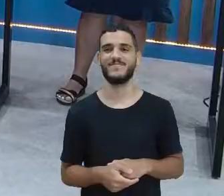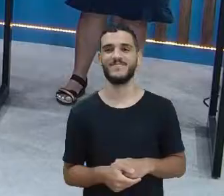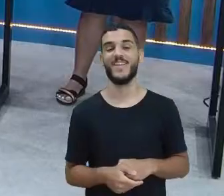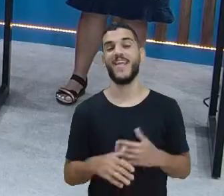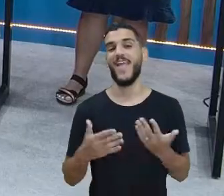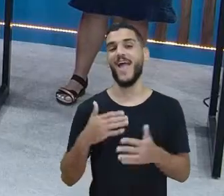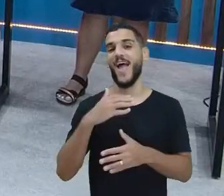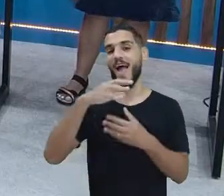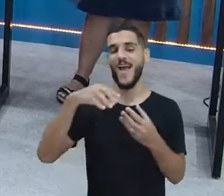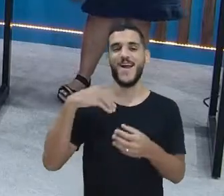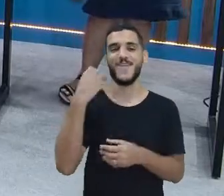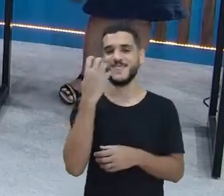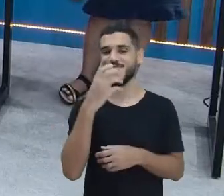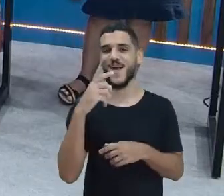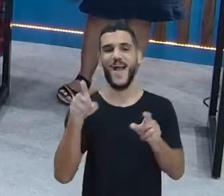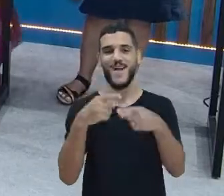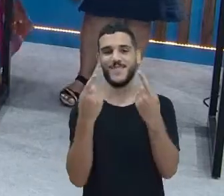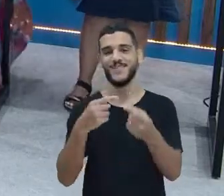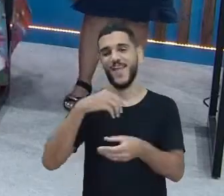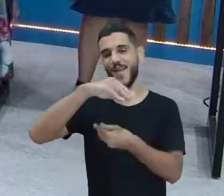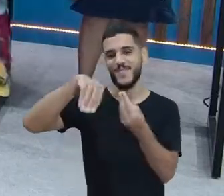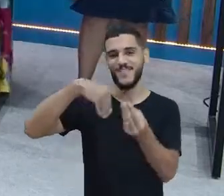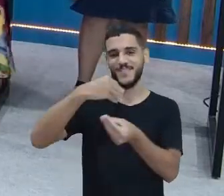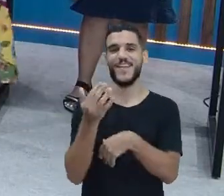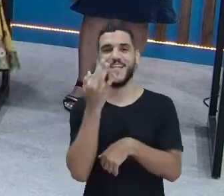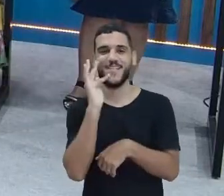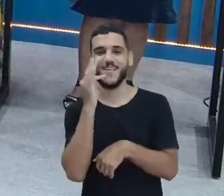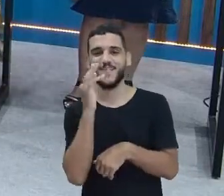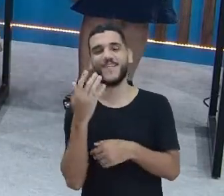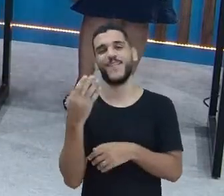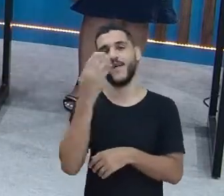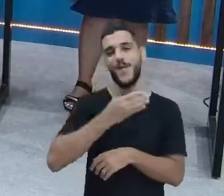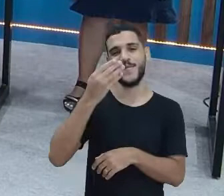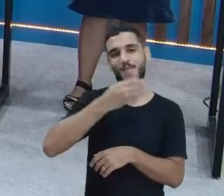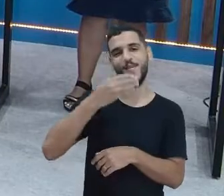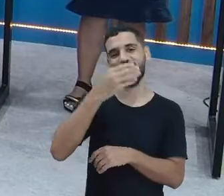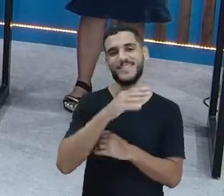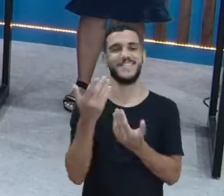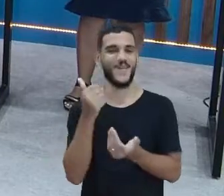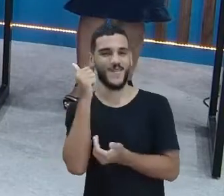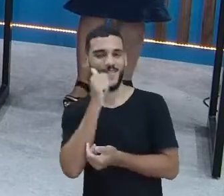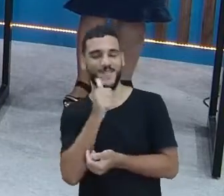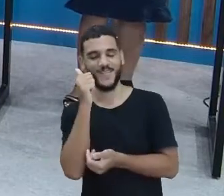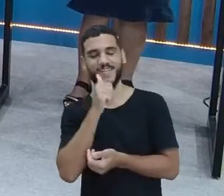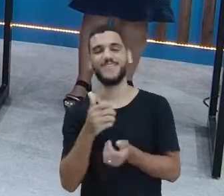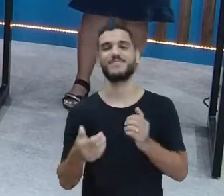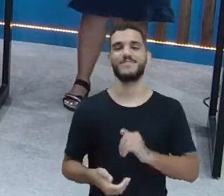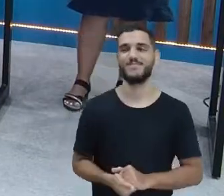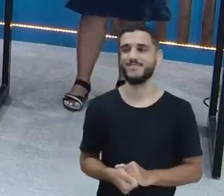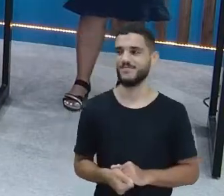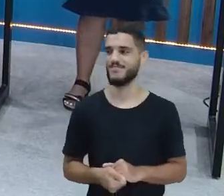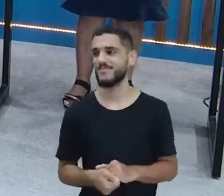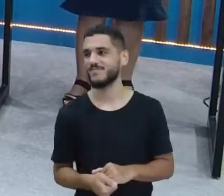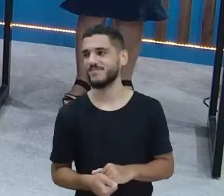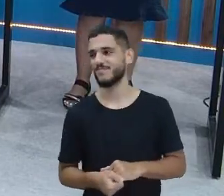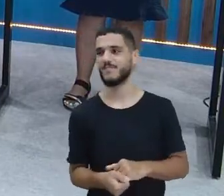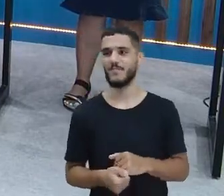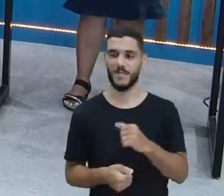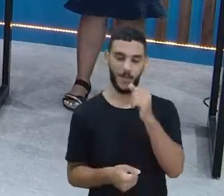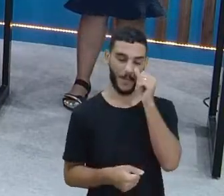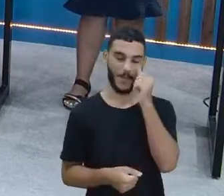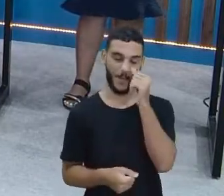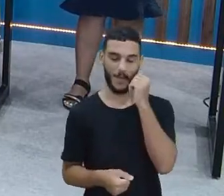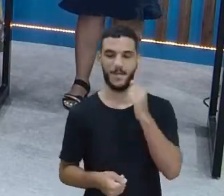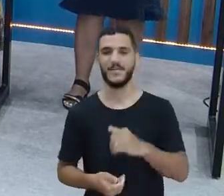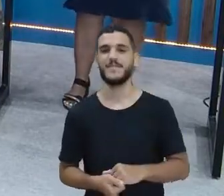Faz docinha, faz docinha, faz docinha, Maria. Faz docinha, faz docinha, faz docinha, Maria. Sabe eu sou acelerada, mas a senhora canta direitinho,